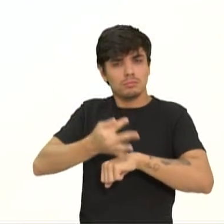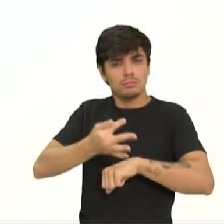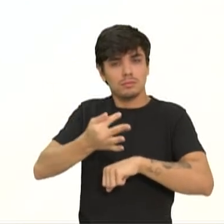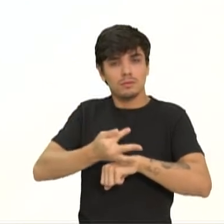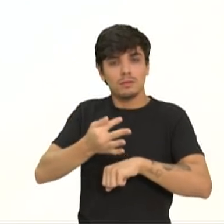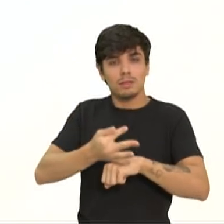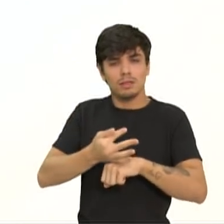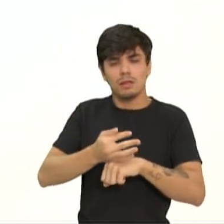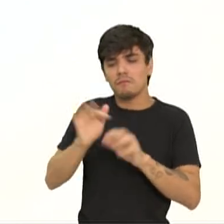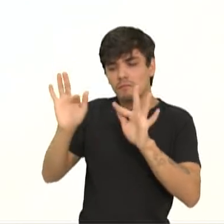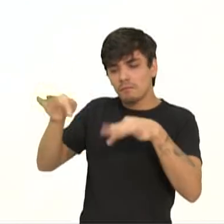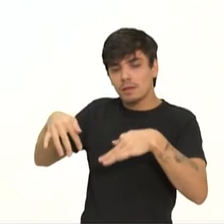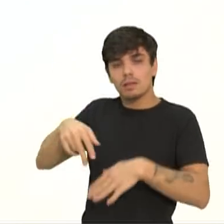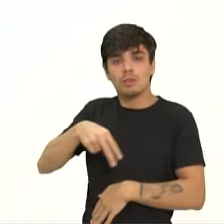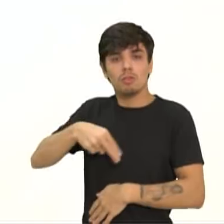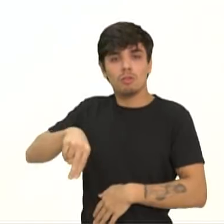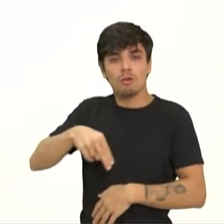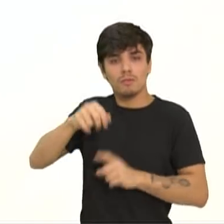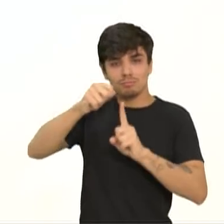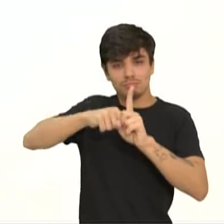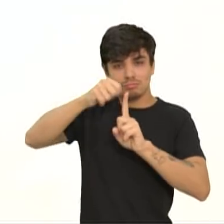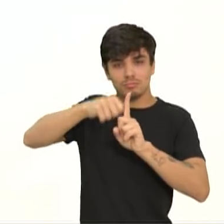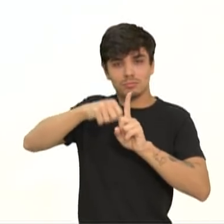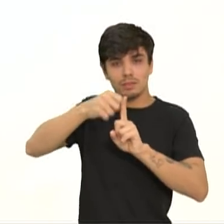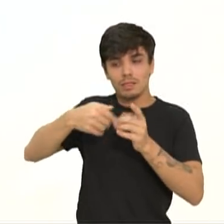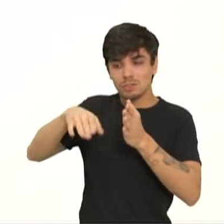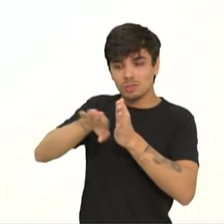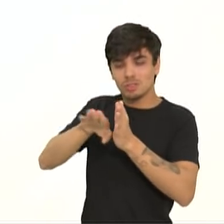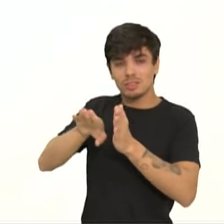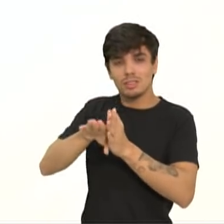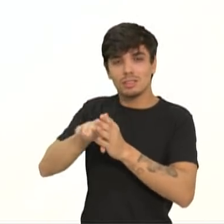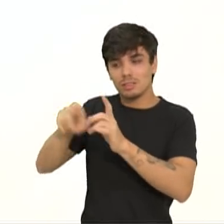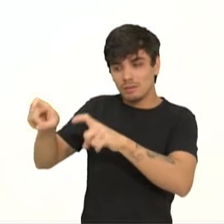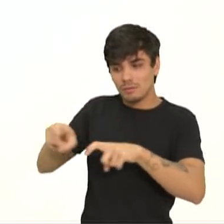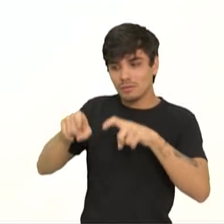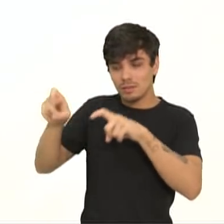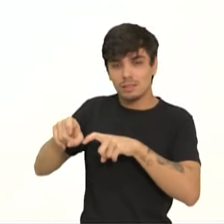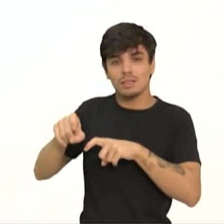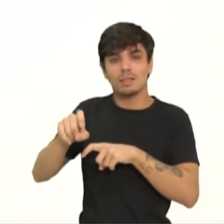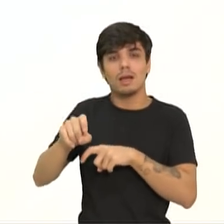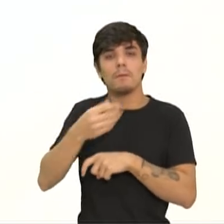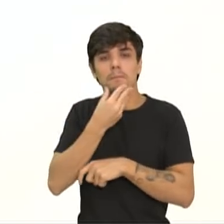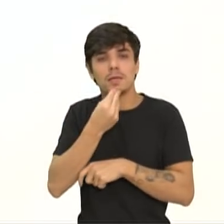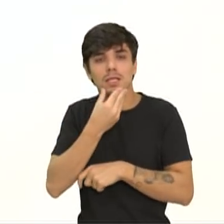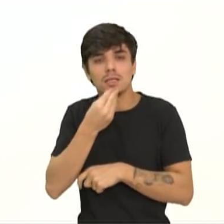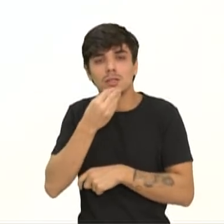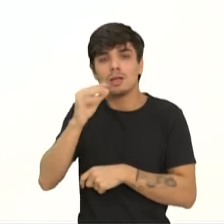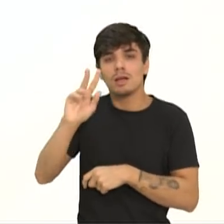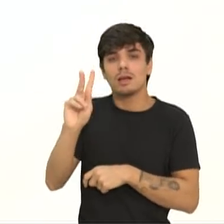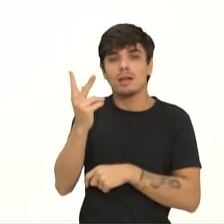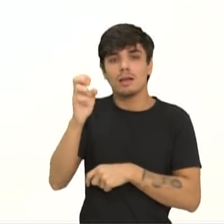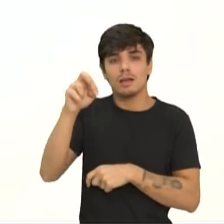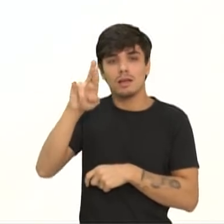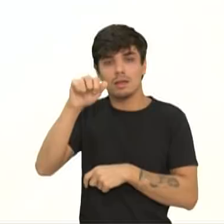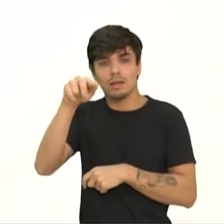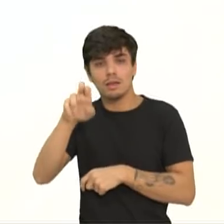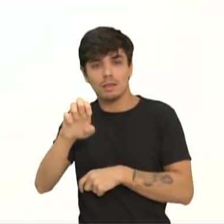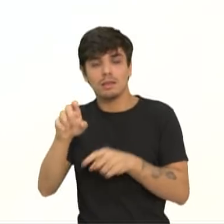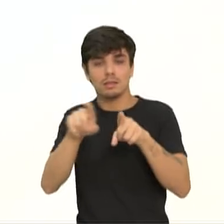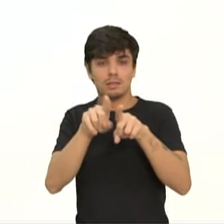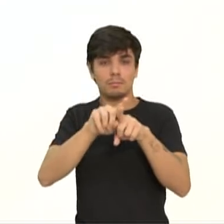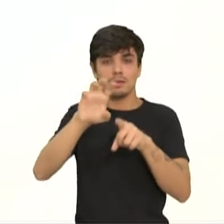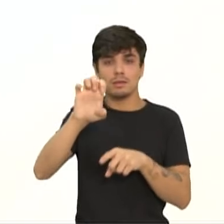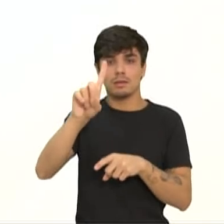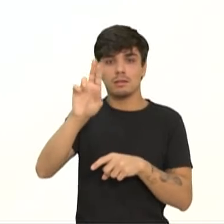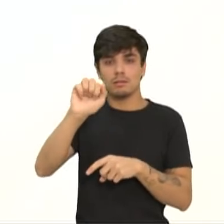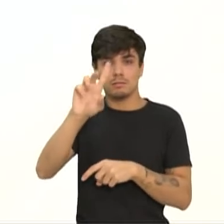em fins de novembro, chegaram à fazenda Henrique e Eduardo, os dois primos mais velhos de Oscar